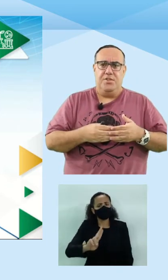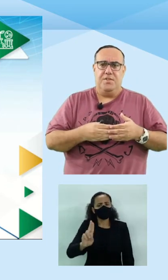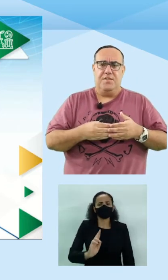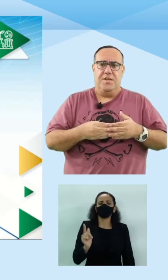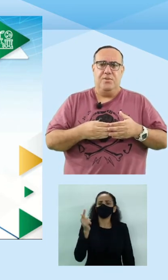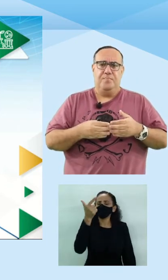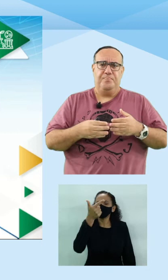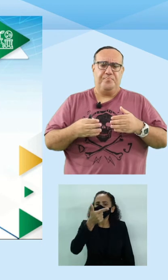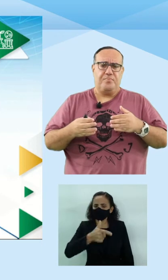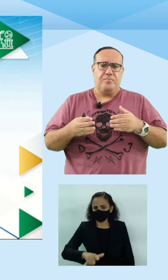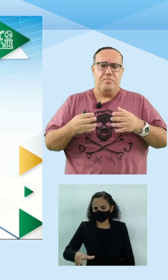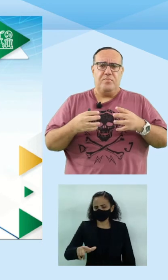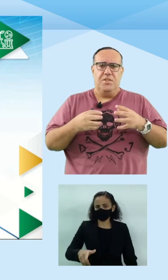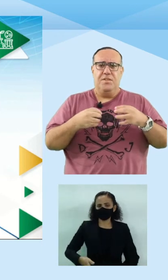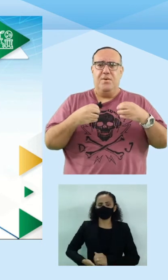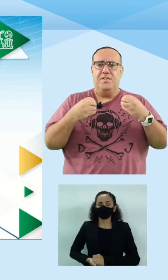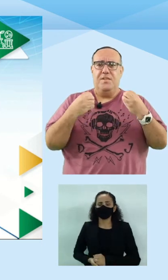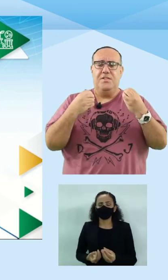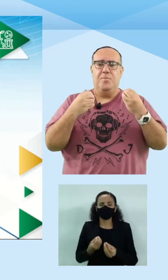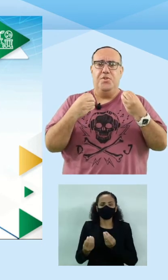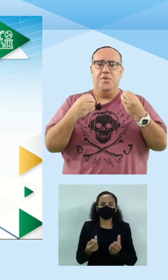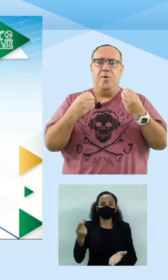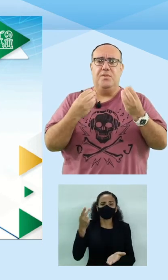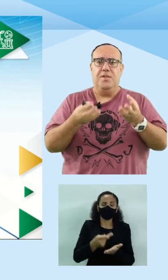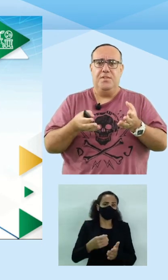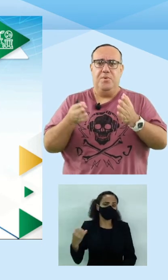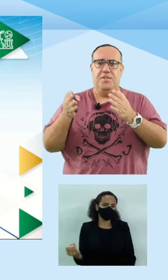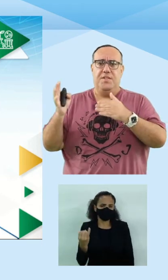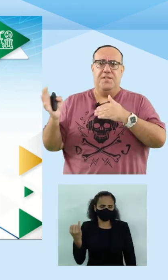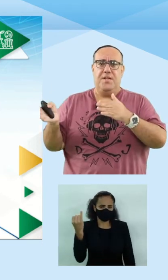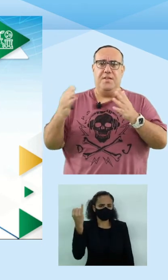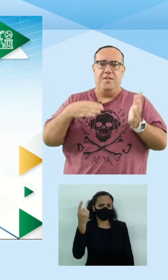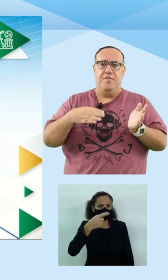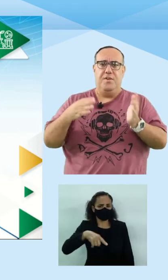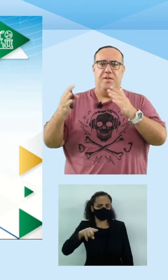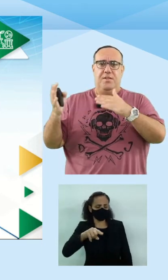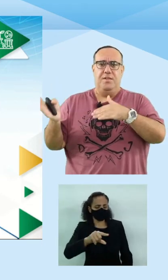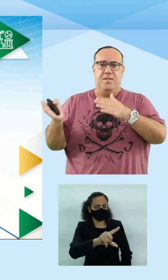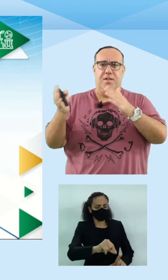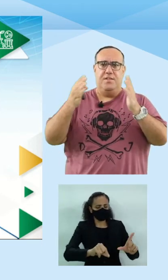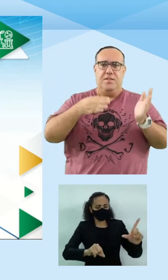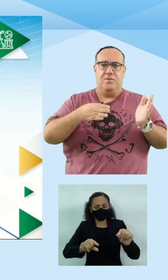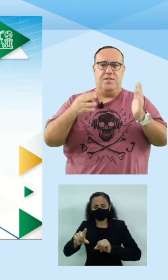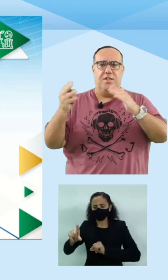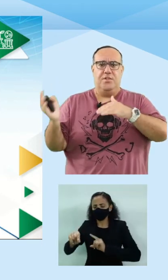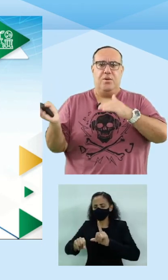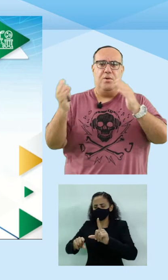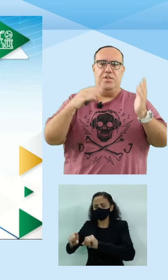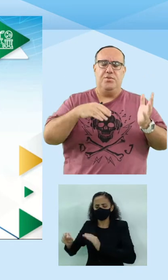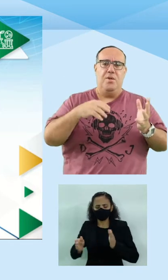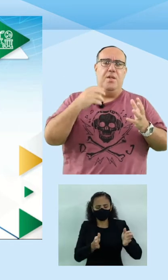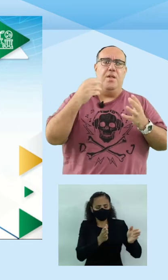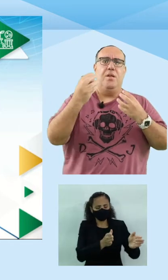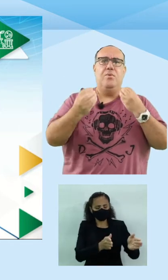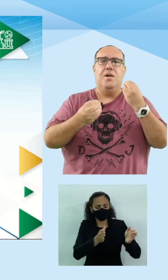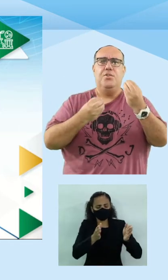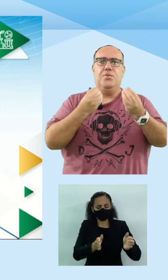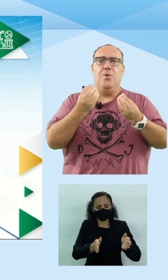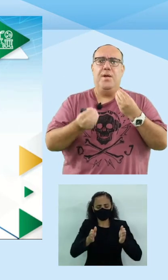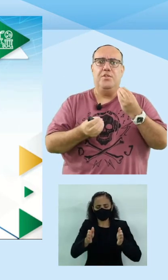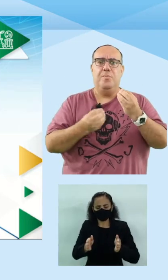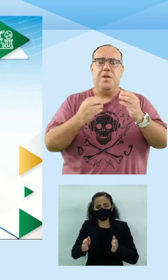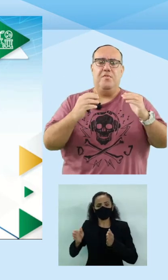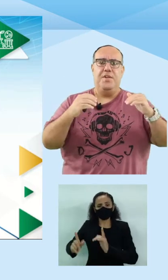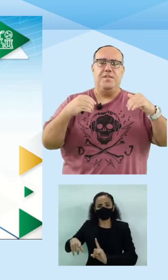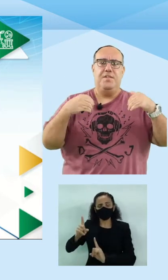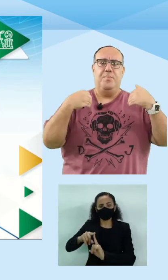materiais, tá certo? Então a reciclagem é muito importante, por isso que seletiva e seleção, selecionar o lixo em lugares